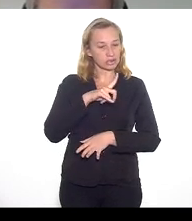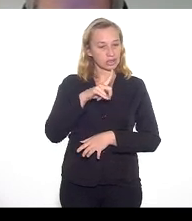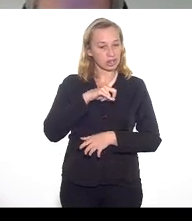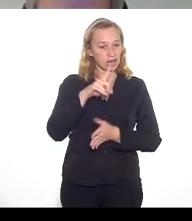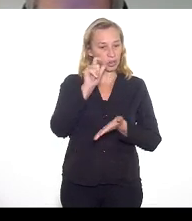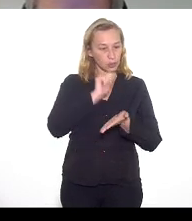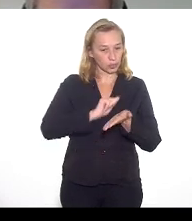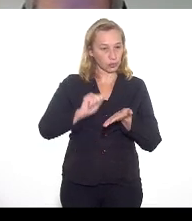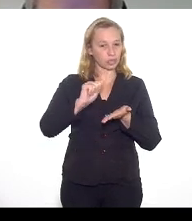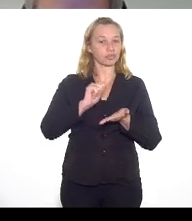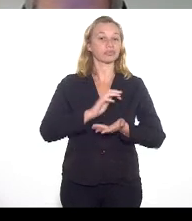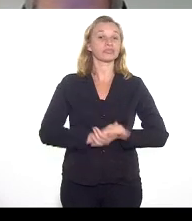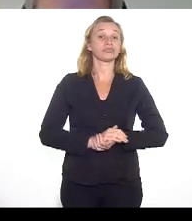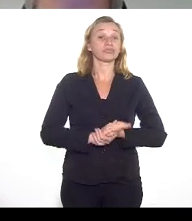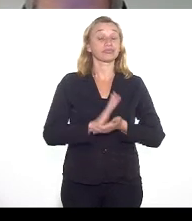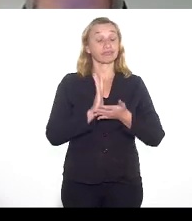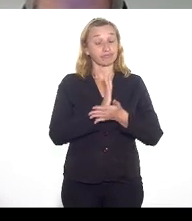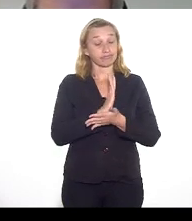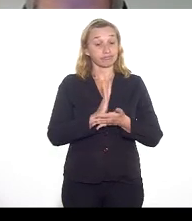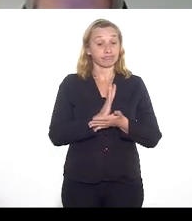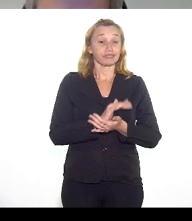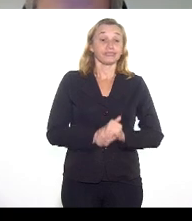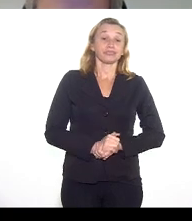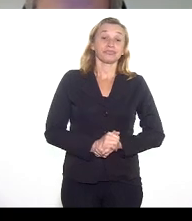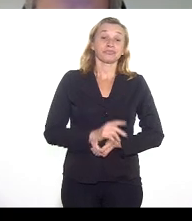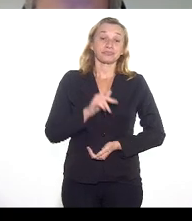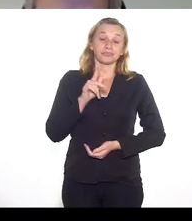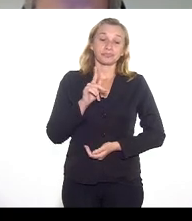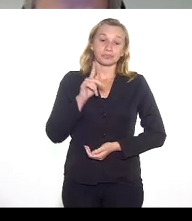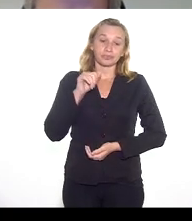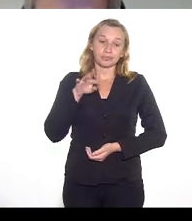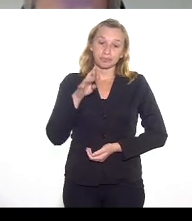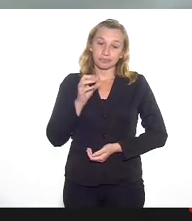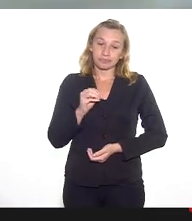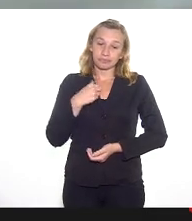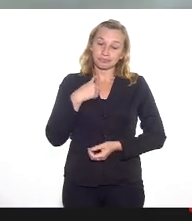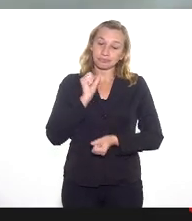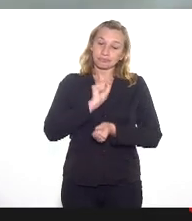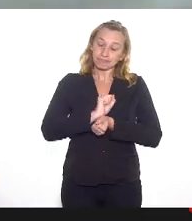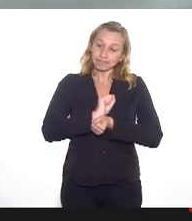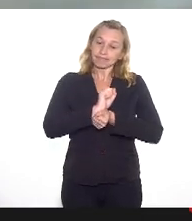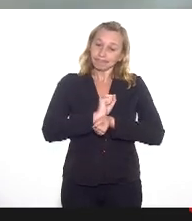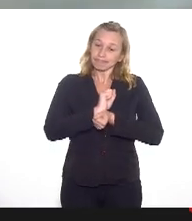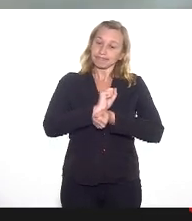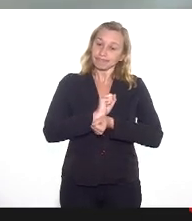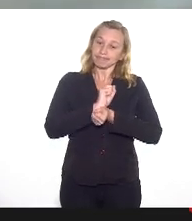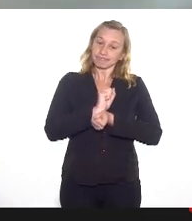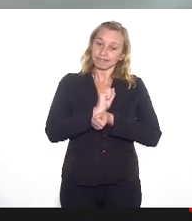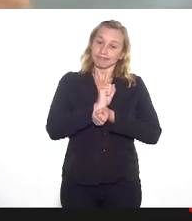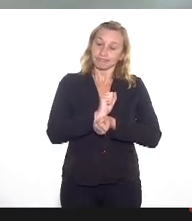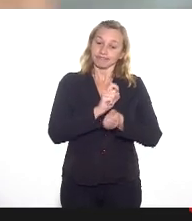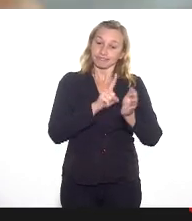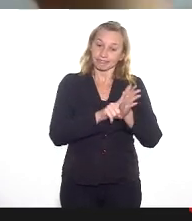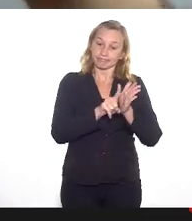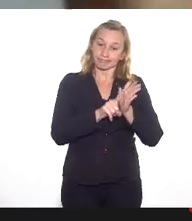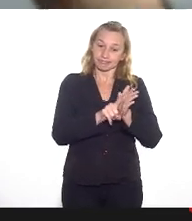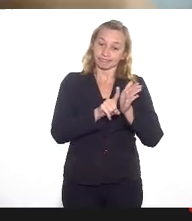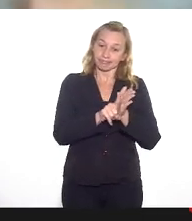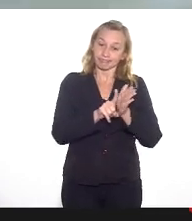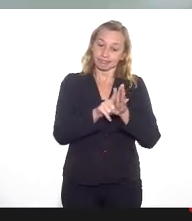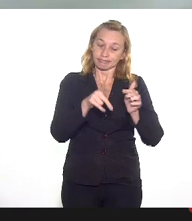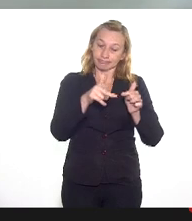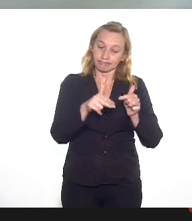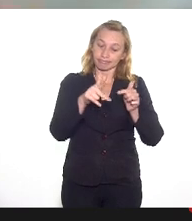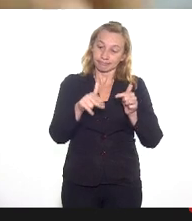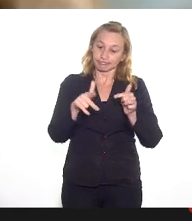dadas. É porque nem sempre, Humberto, eu fico aguardando, para não ficar fazendo pergunta picada,